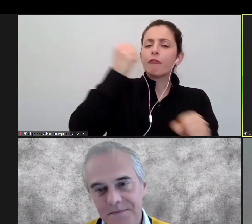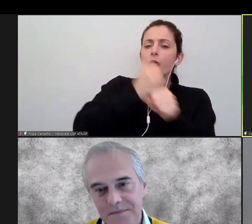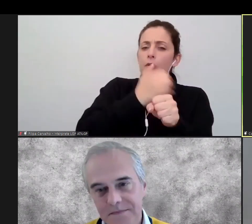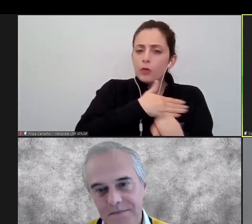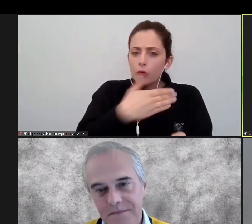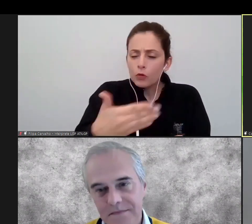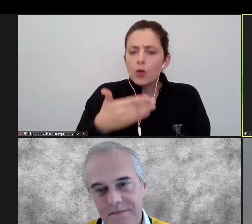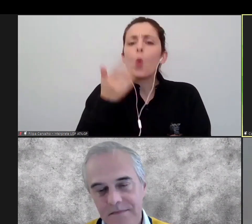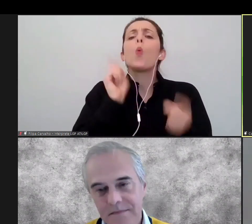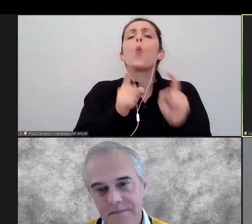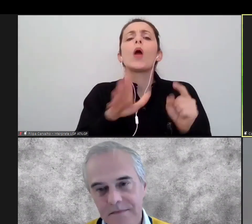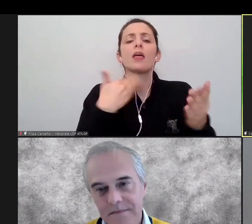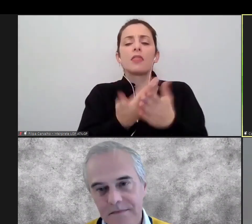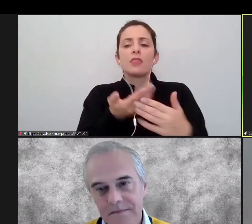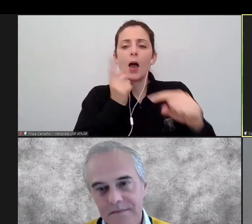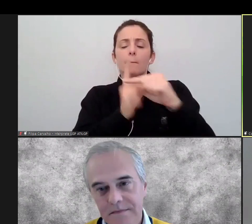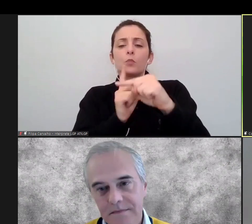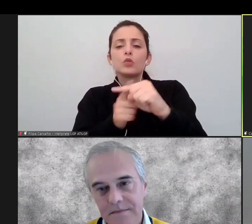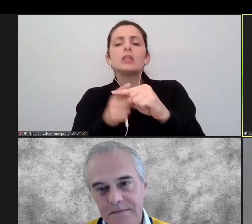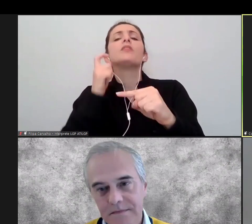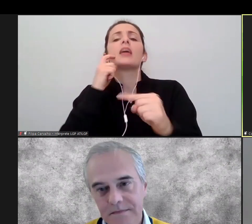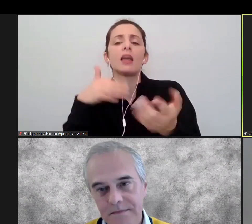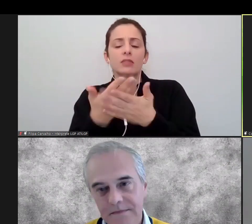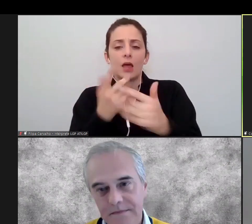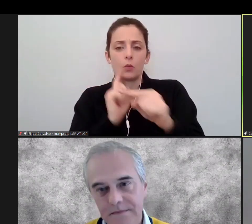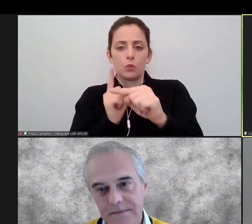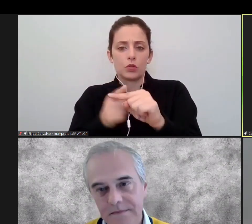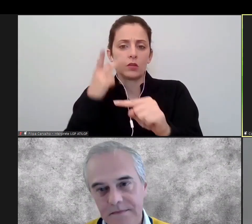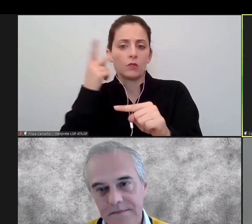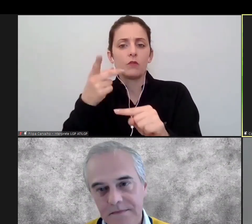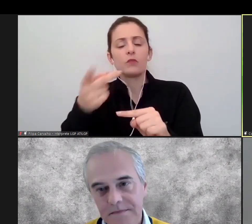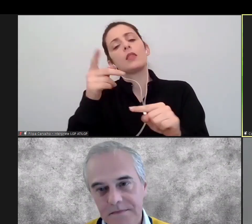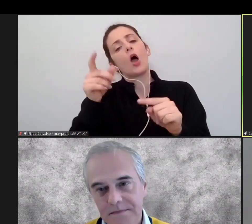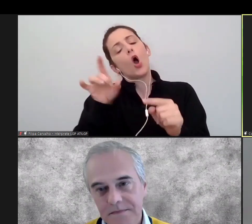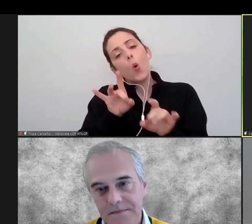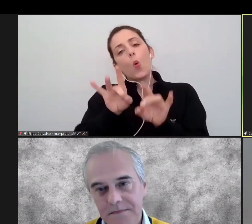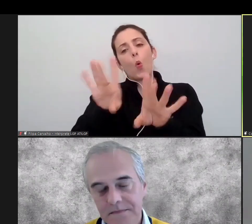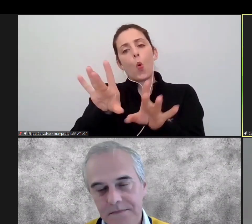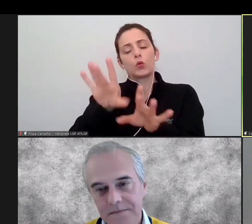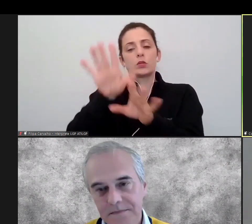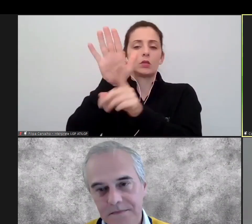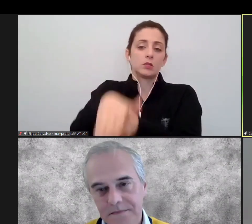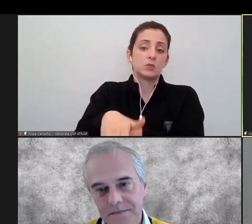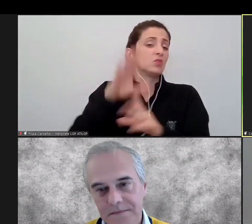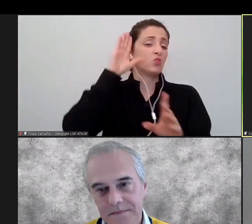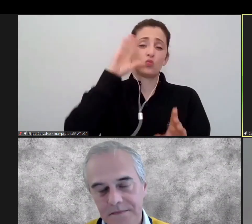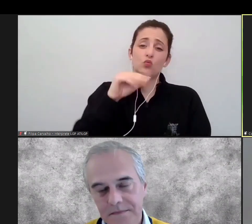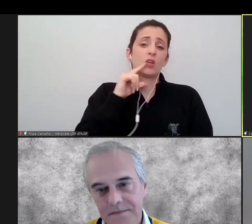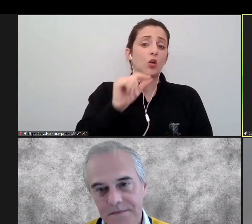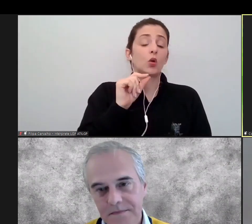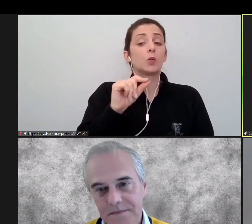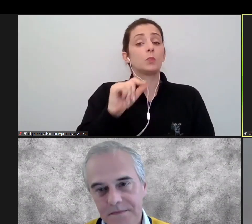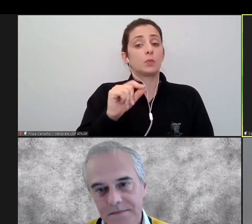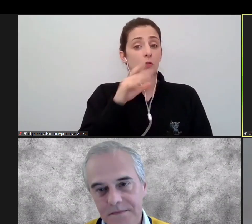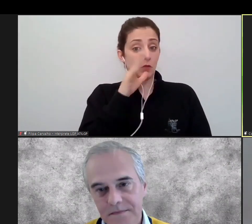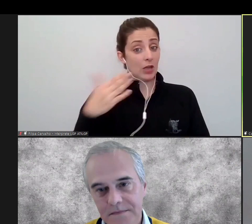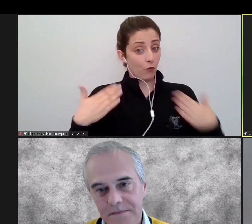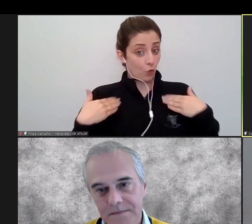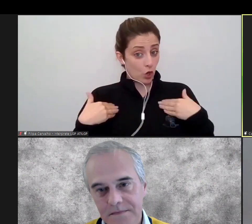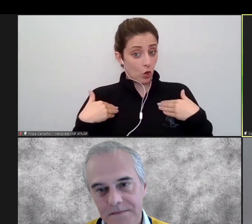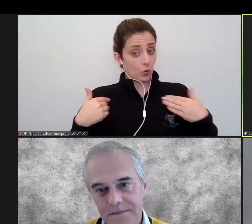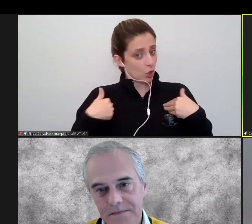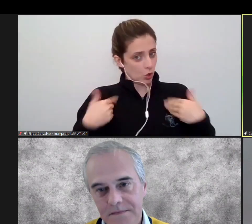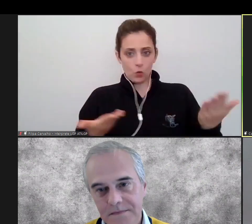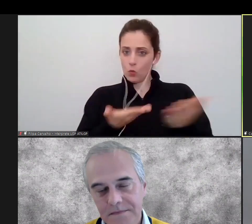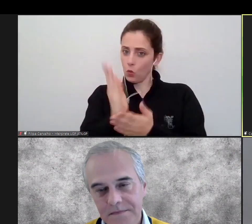a diferença pela positiva contra o racismo estrutural cotidiano? Olha, eu não sei quem lançou esta questão, mas devo-lhe dizer que eu mesma fiz essa diferença e continuo a fazer